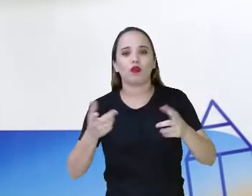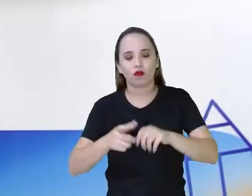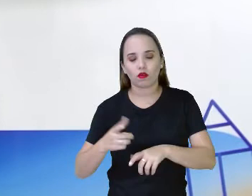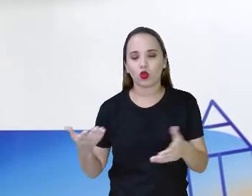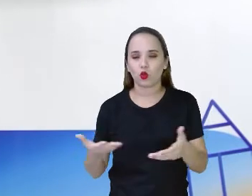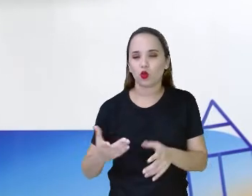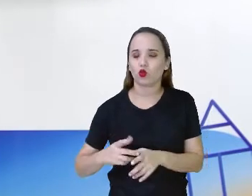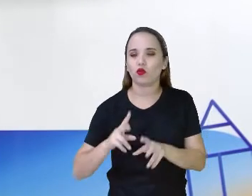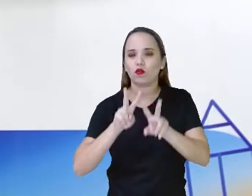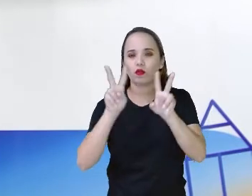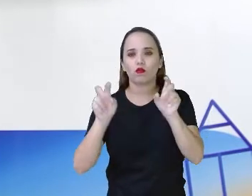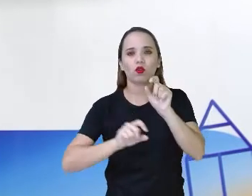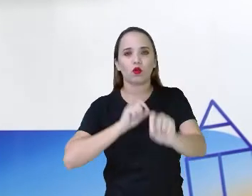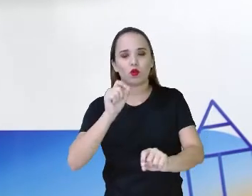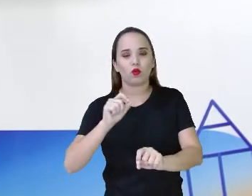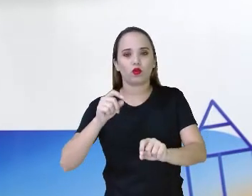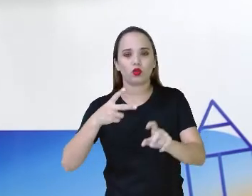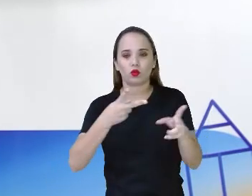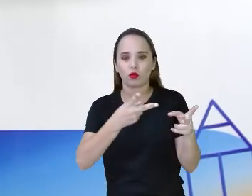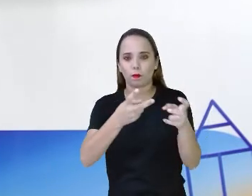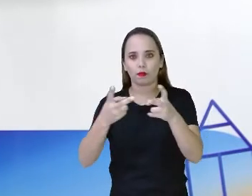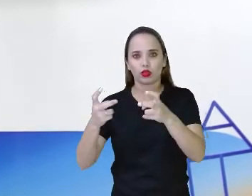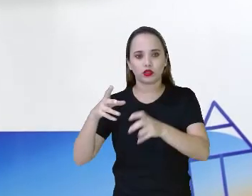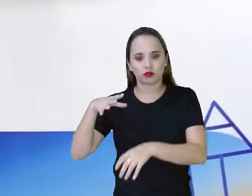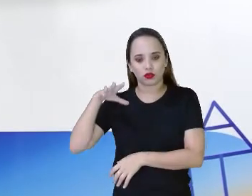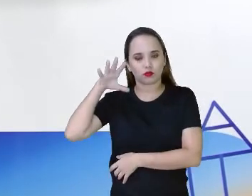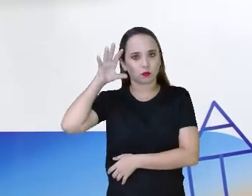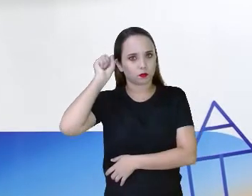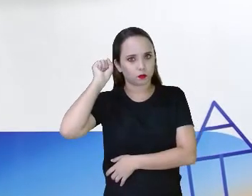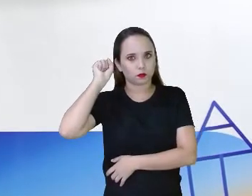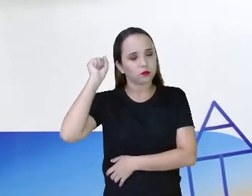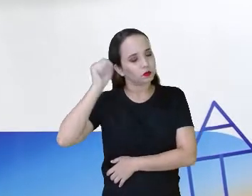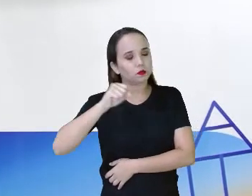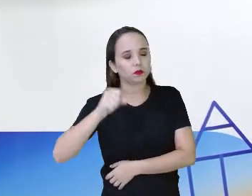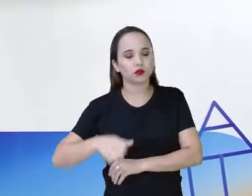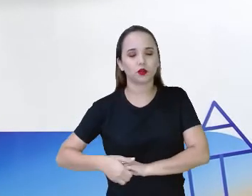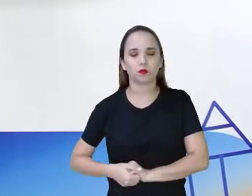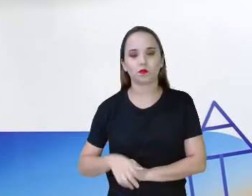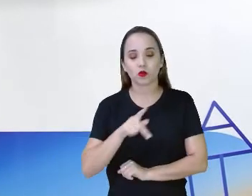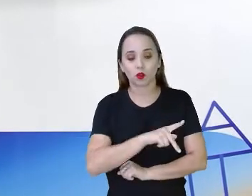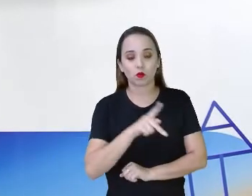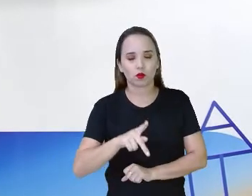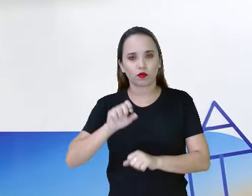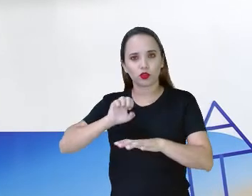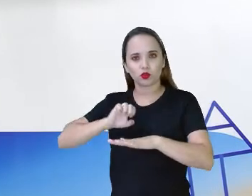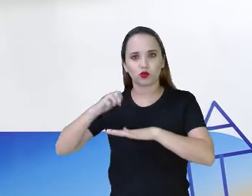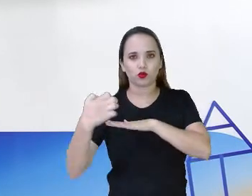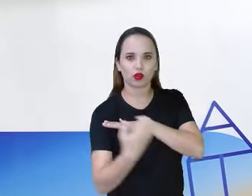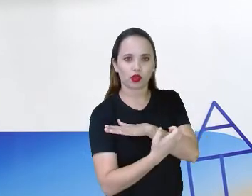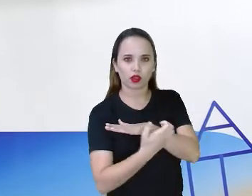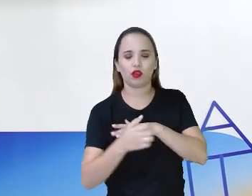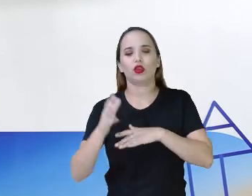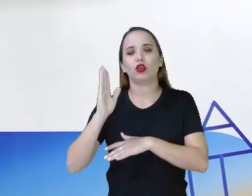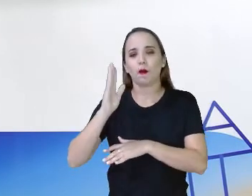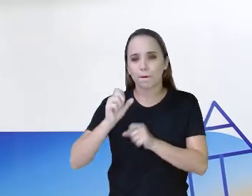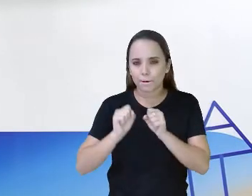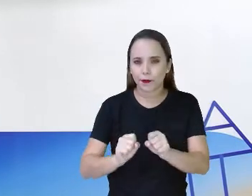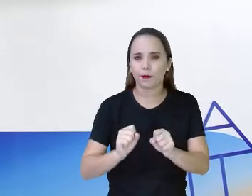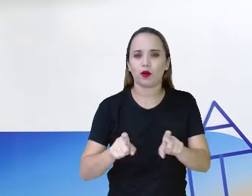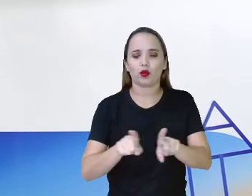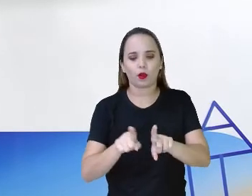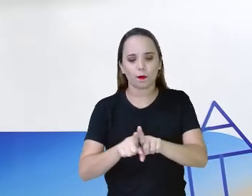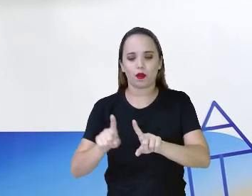pouco sobre a percepção auditiva. Como o professor do AEE, o professor da sala regular pode